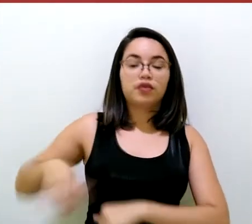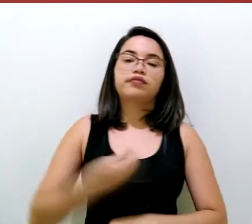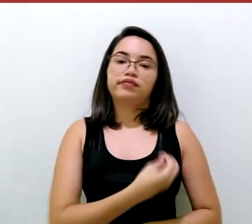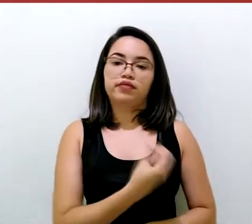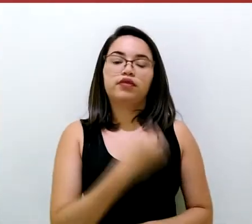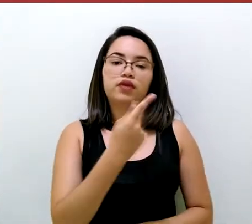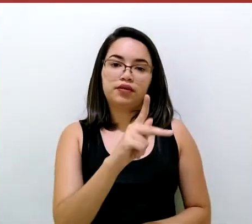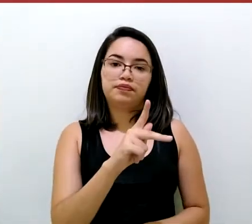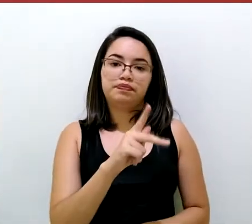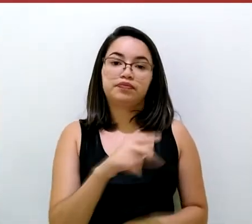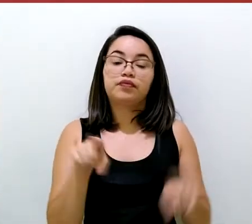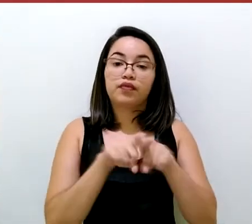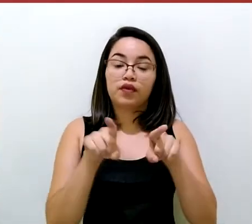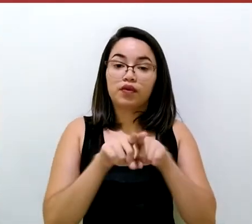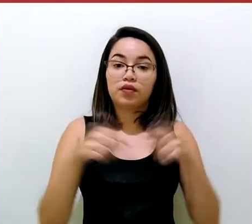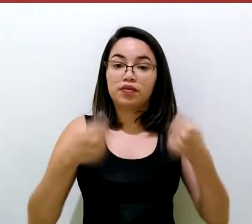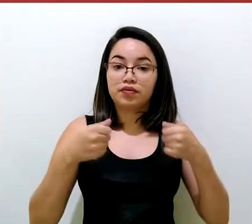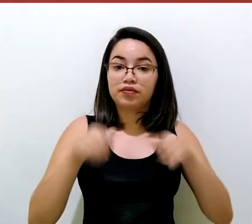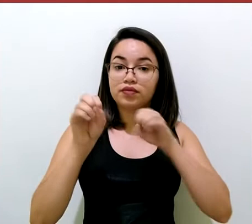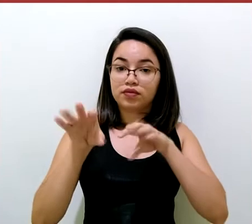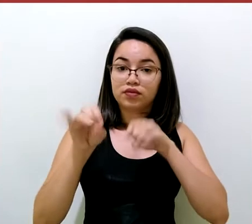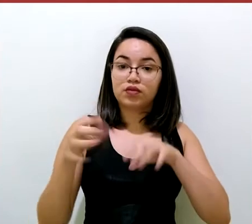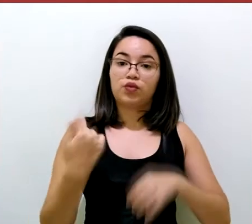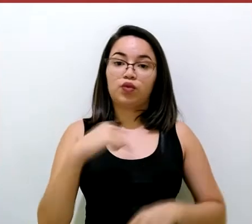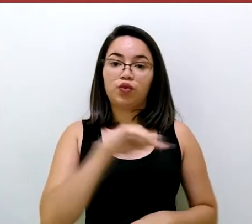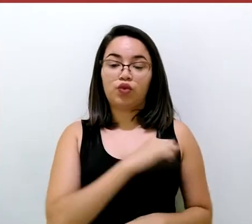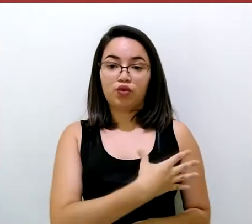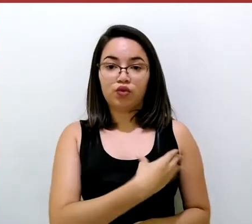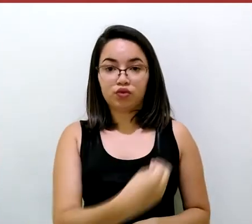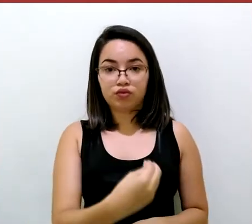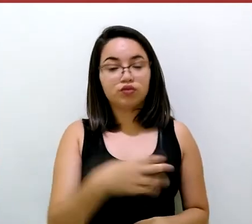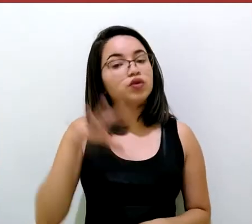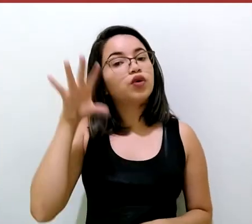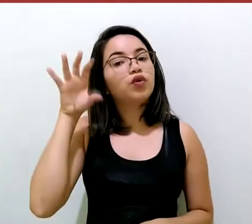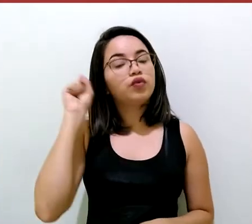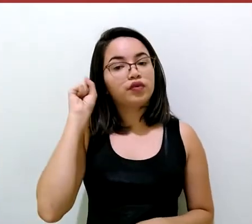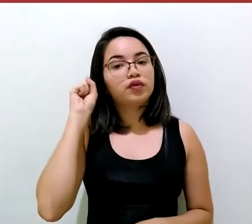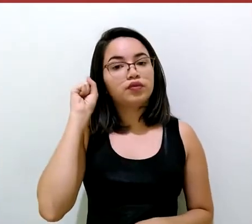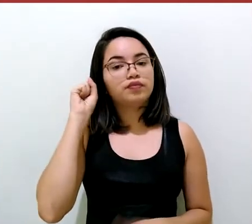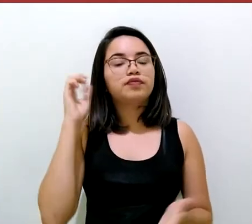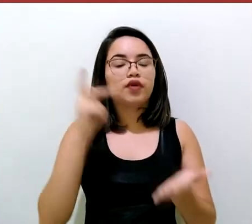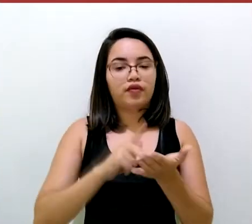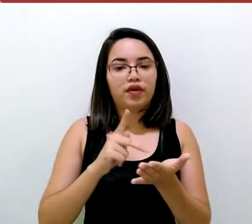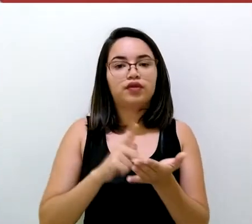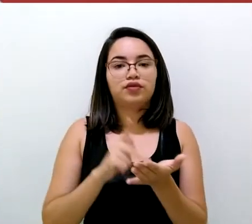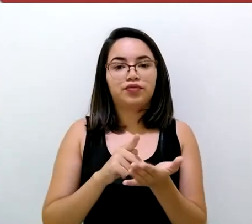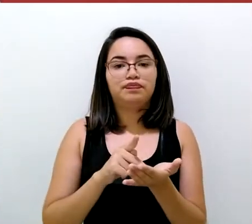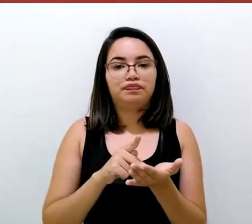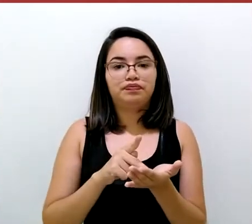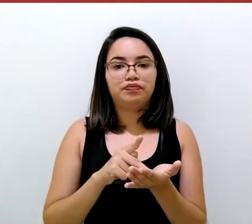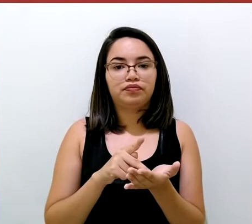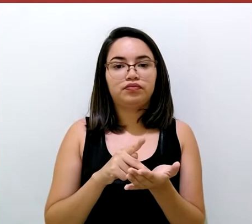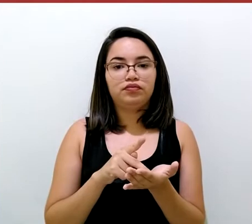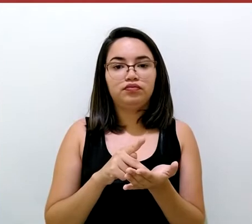vida deles. Também precisamos ensinar nossos filhos a ouvirem a